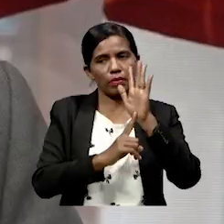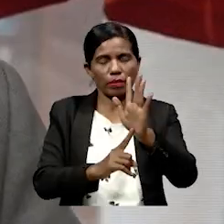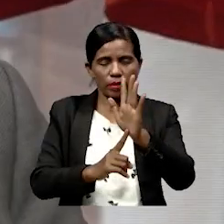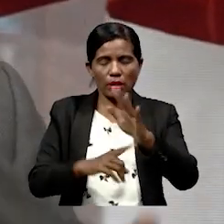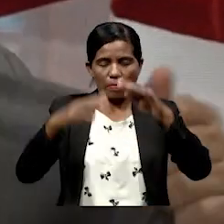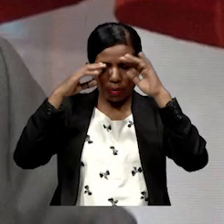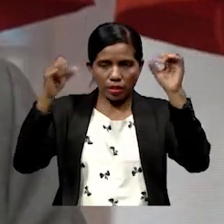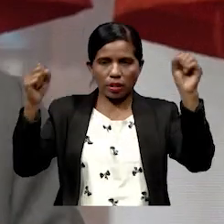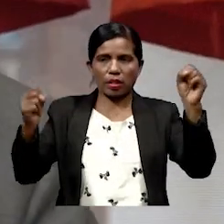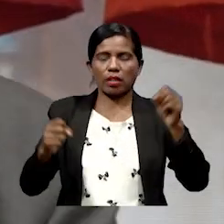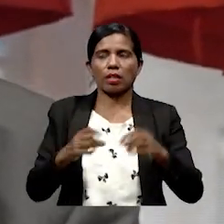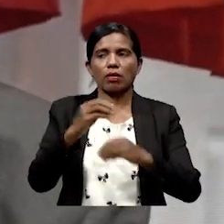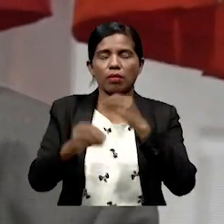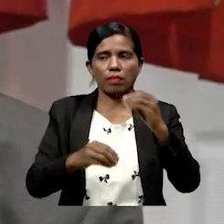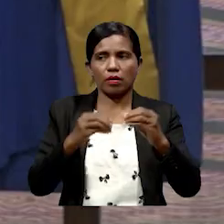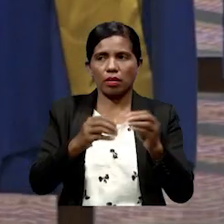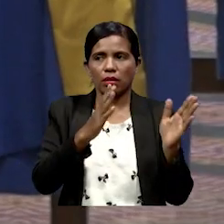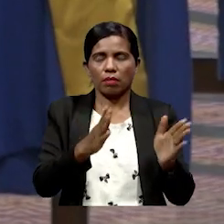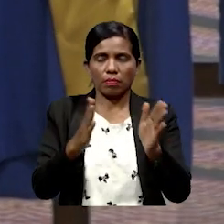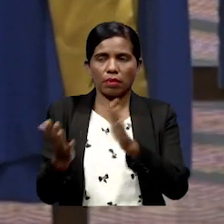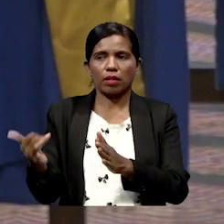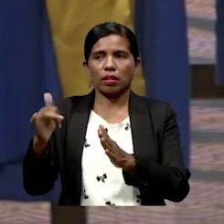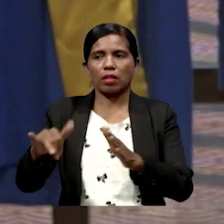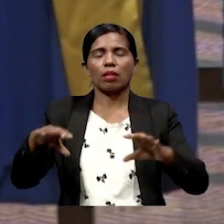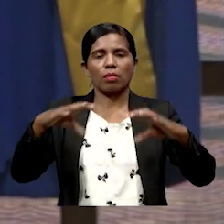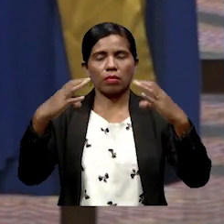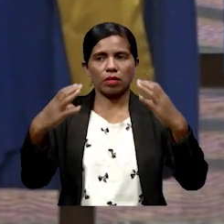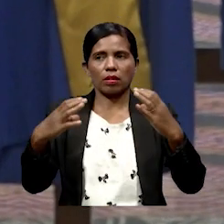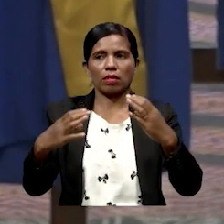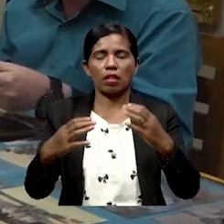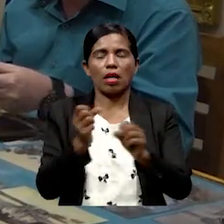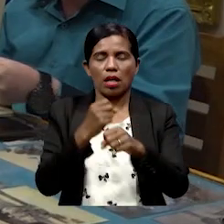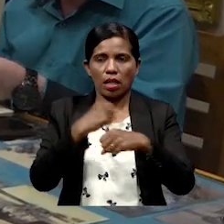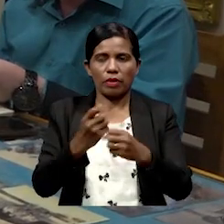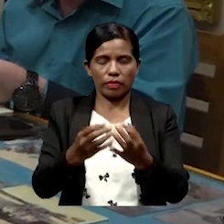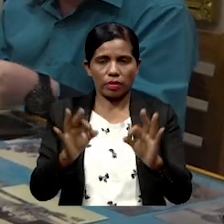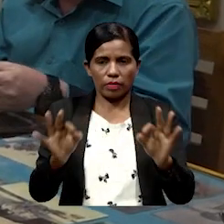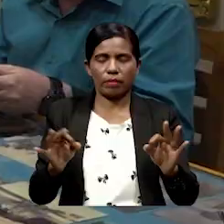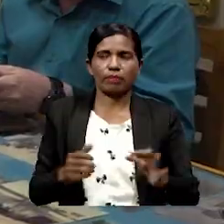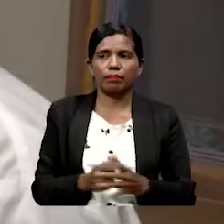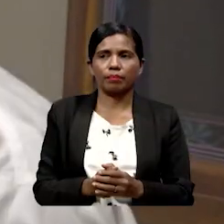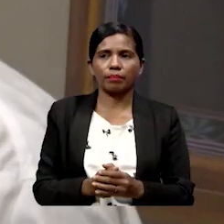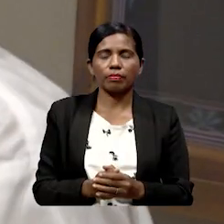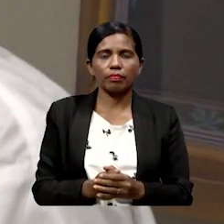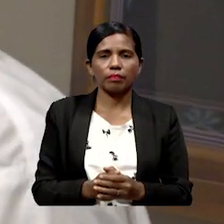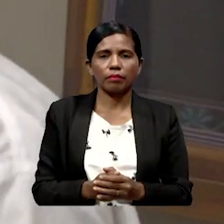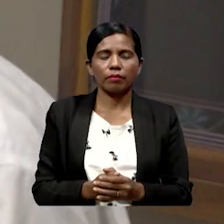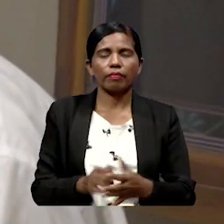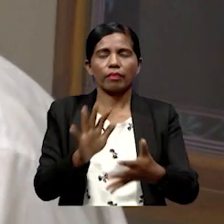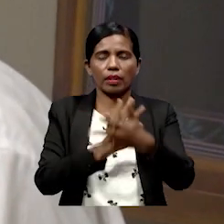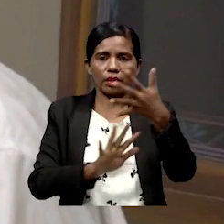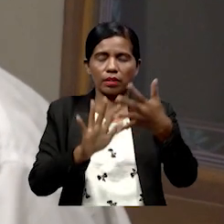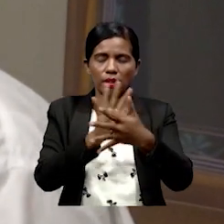Presidente eleito, com a preparativos da comissão organizadora Halona, e a cerimônia que